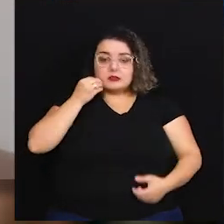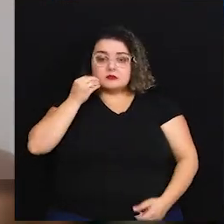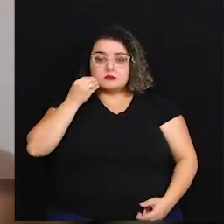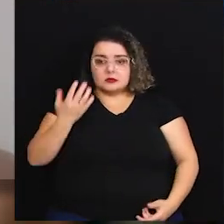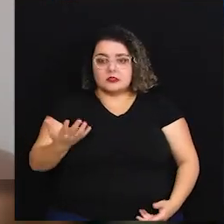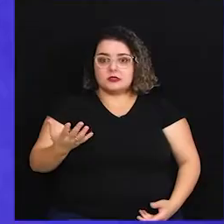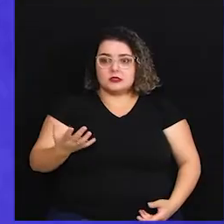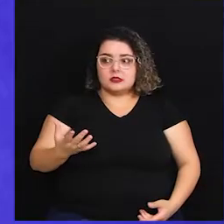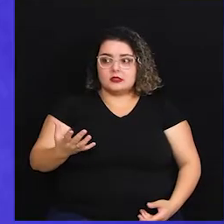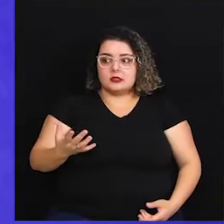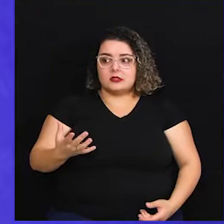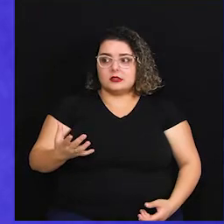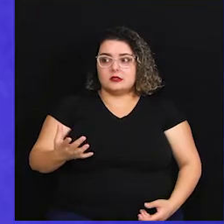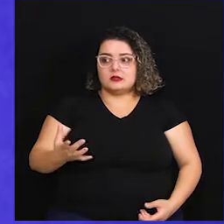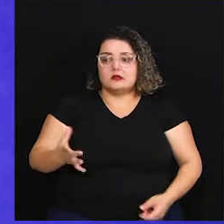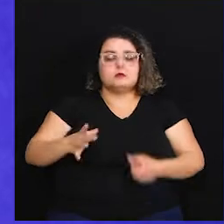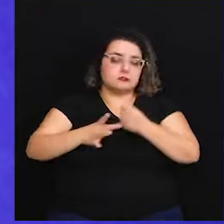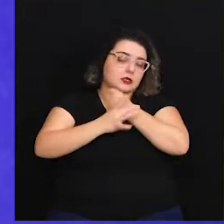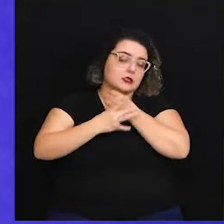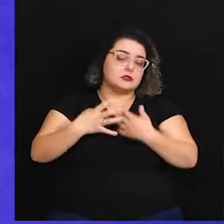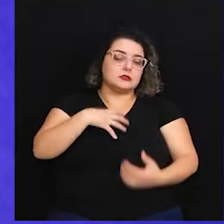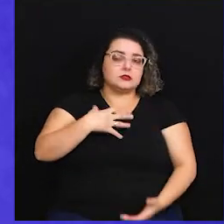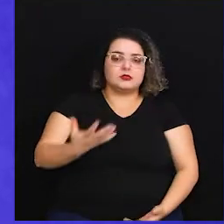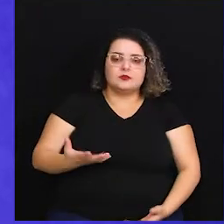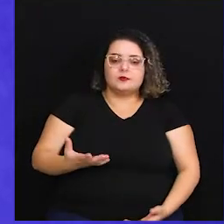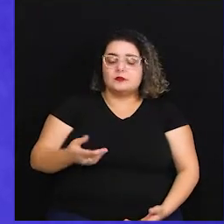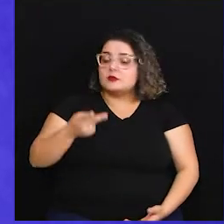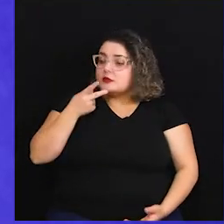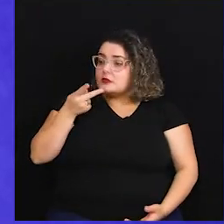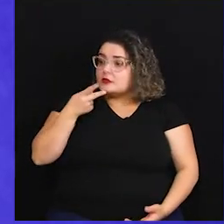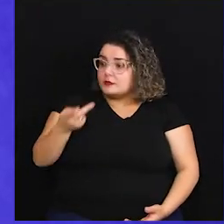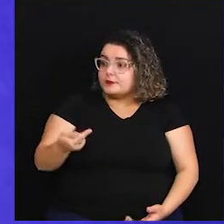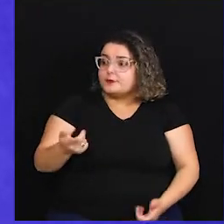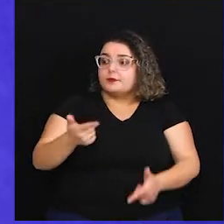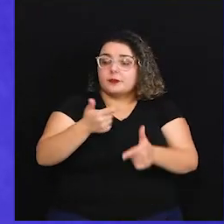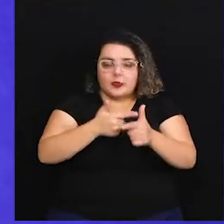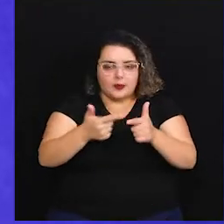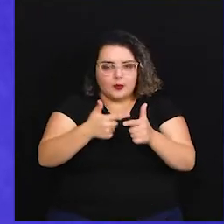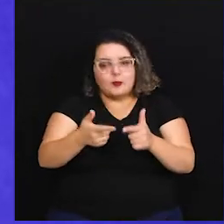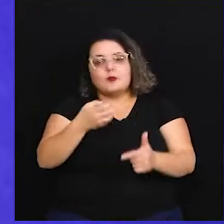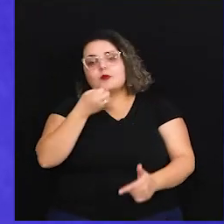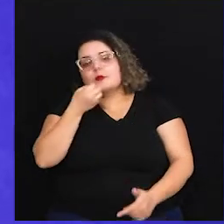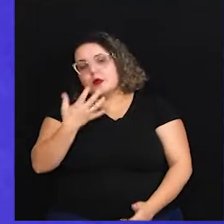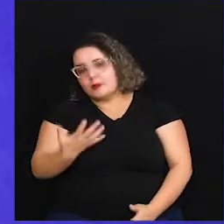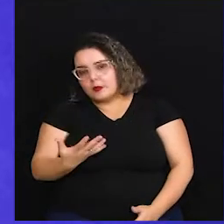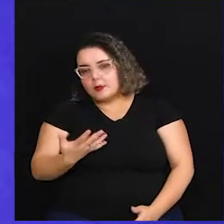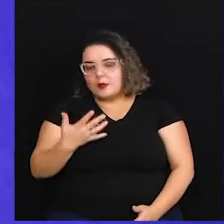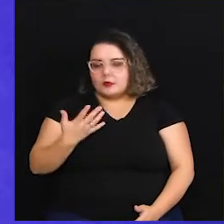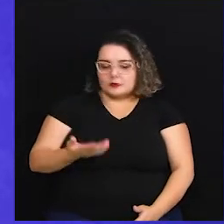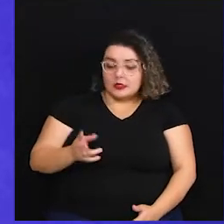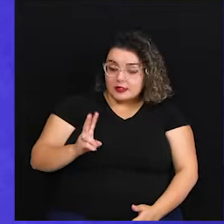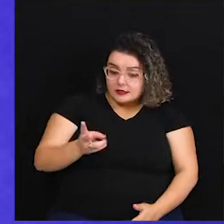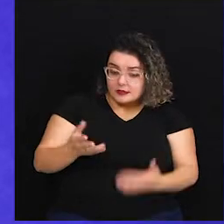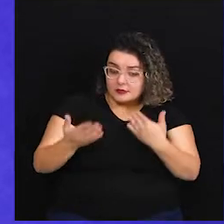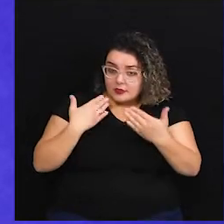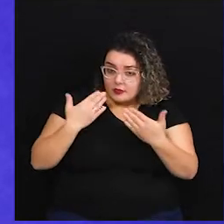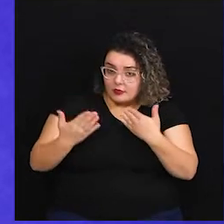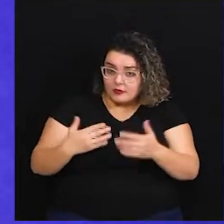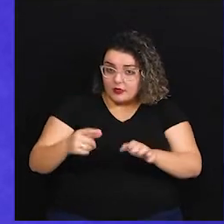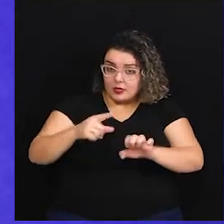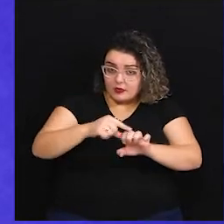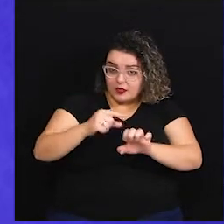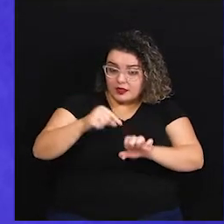as peças. Você abordou agora há pouco algo que você falou é um problema bom. E sempre que eu converso